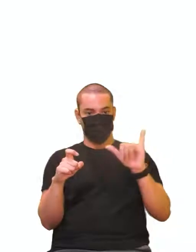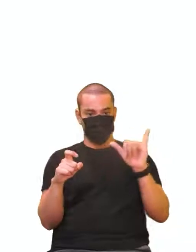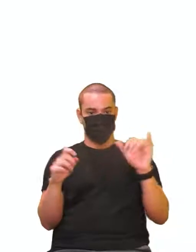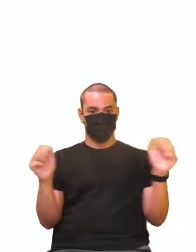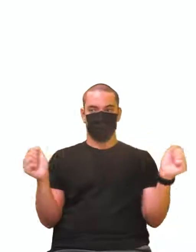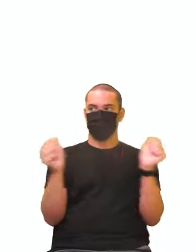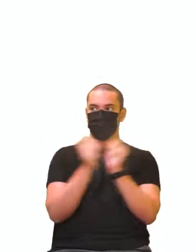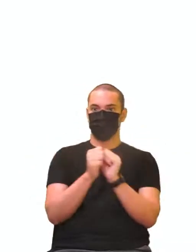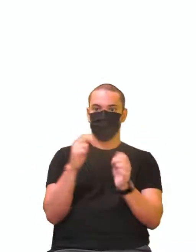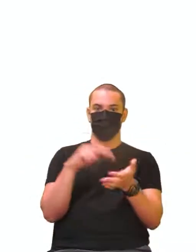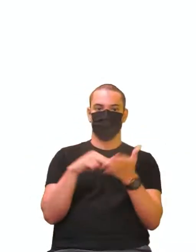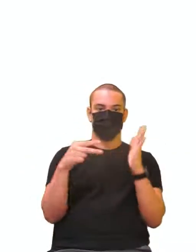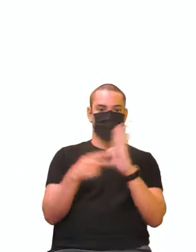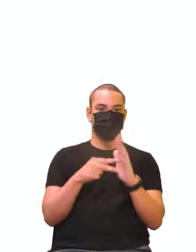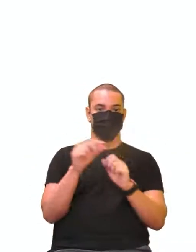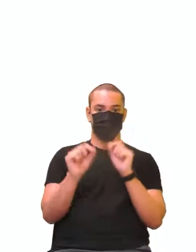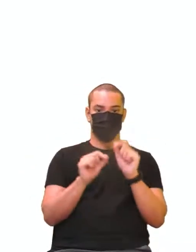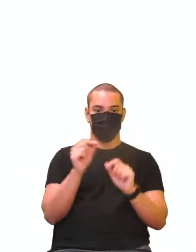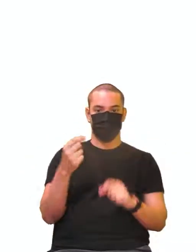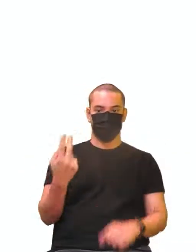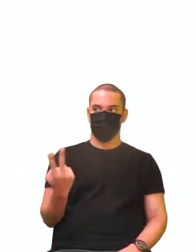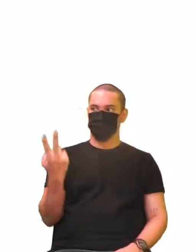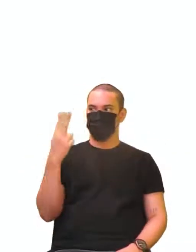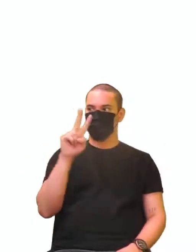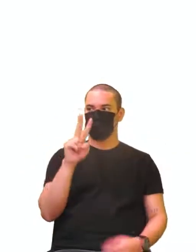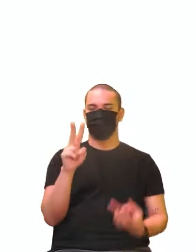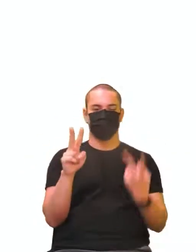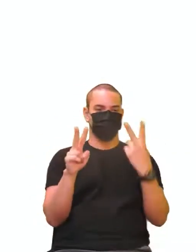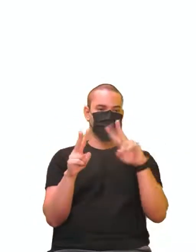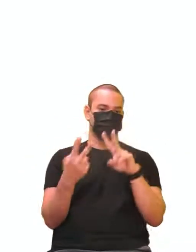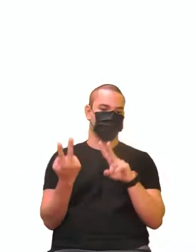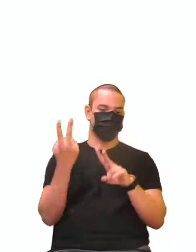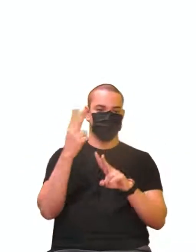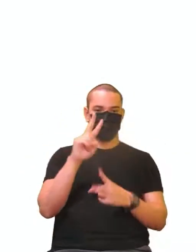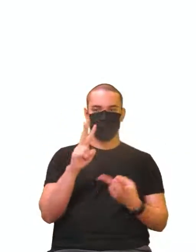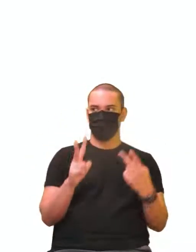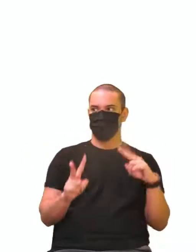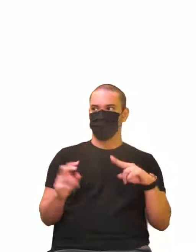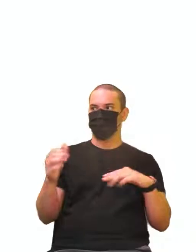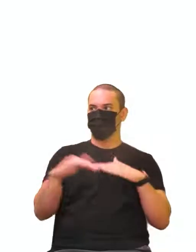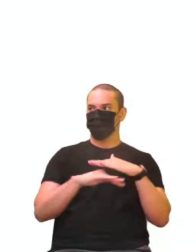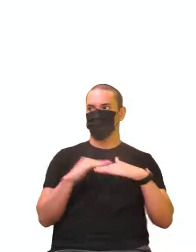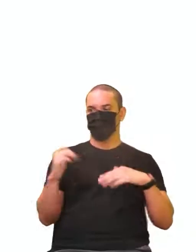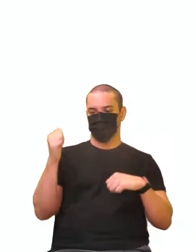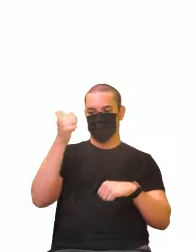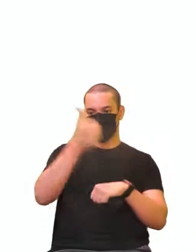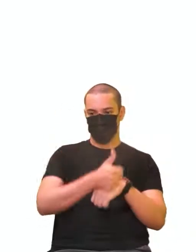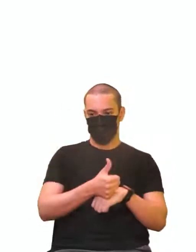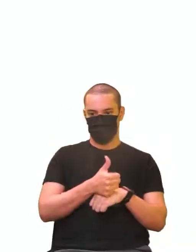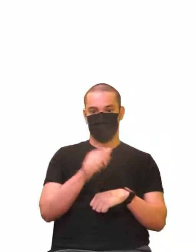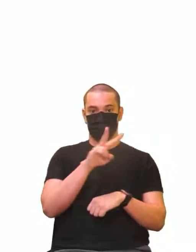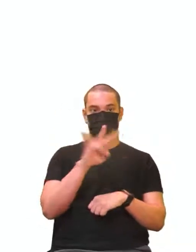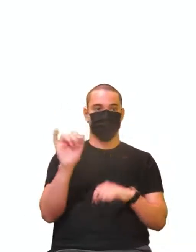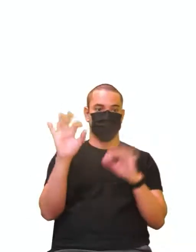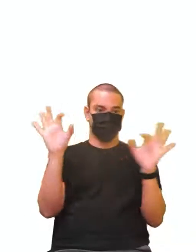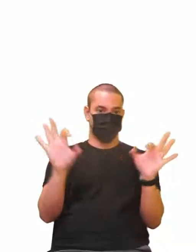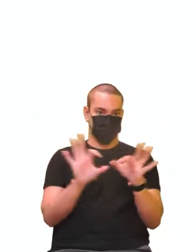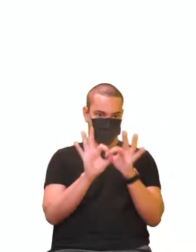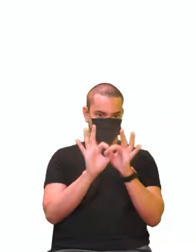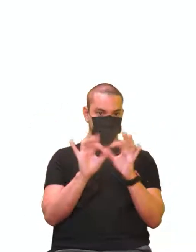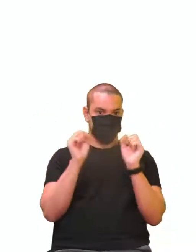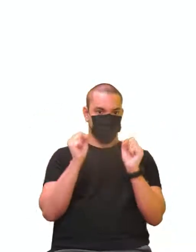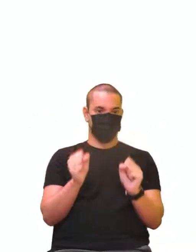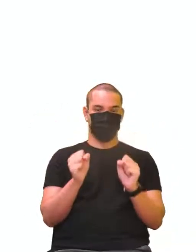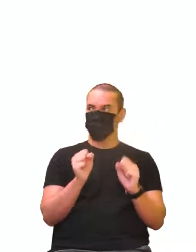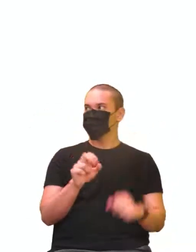XX como se fosse aquela duplinha que a gente vê lá na recessividade e na dominância. Aí você faz aquela ligação, você pode até